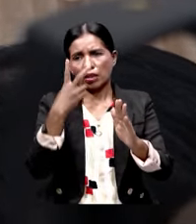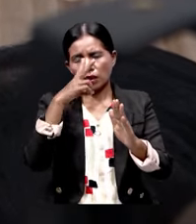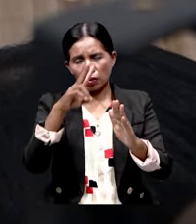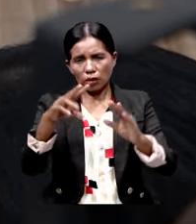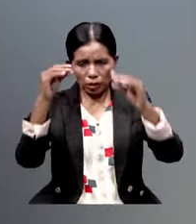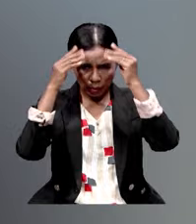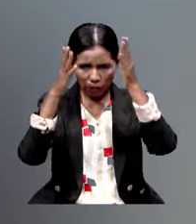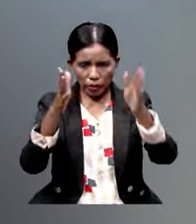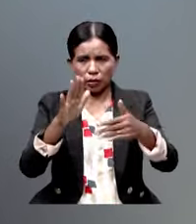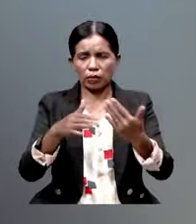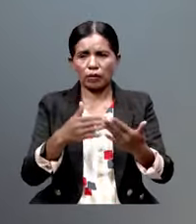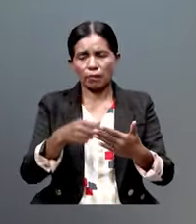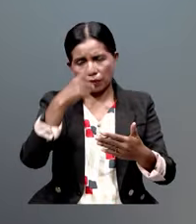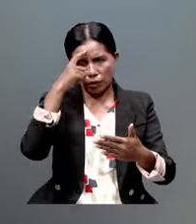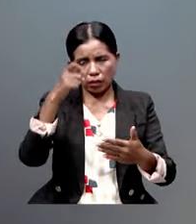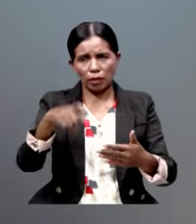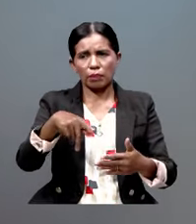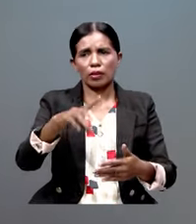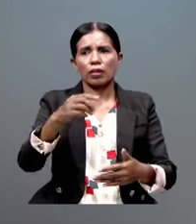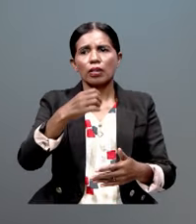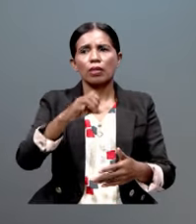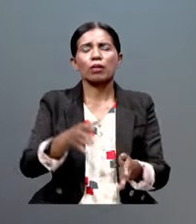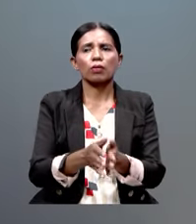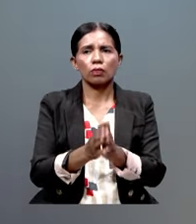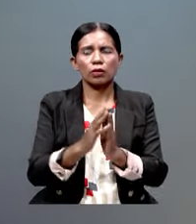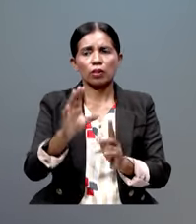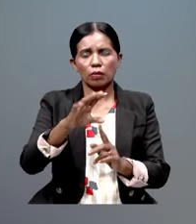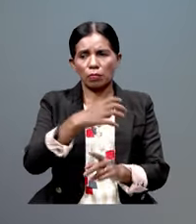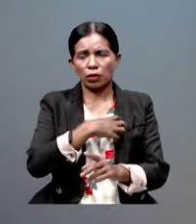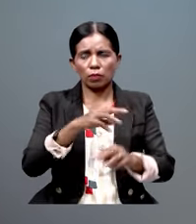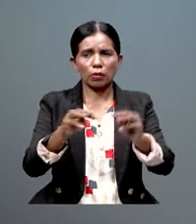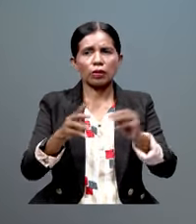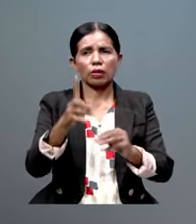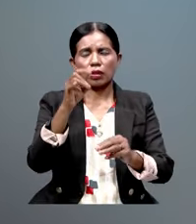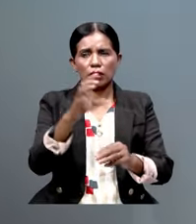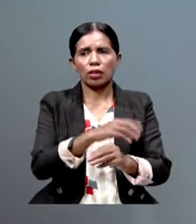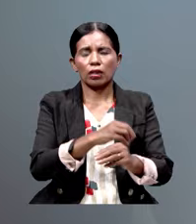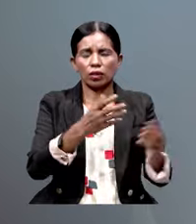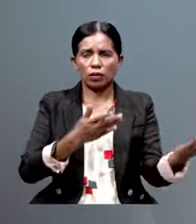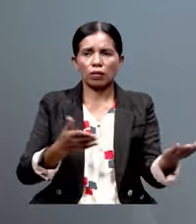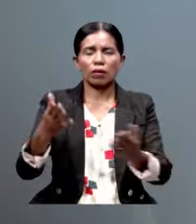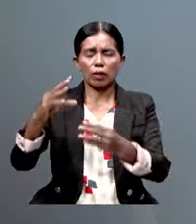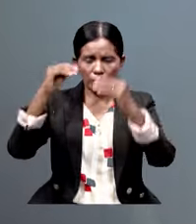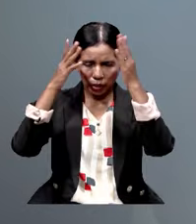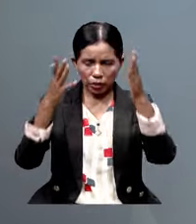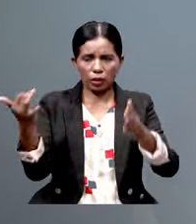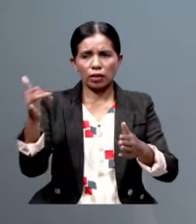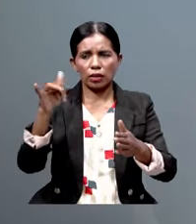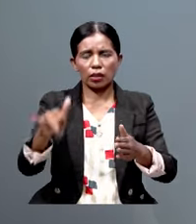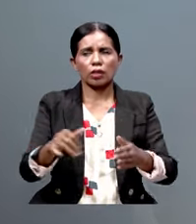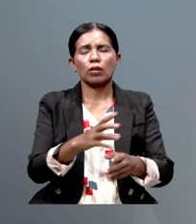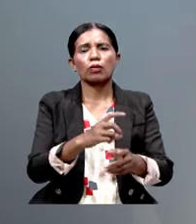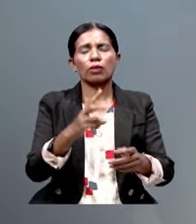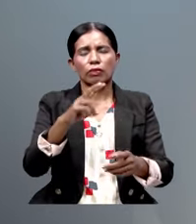professor Sira. Tambane provedor ne husu komandante PNTL munisipiu Dili atu liberta profesor Sira nebe deteng ia komando Dili tuir